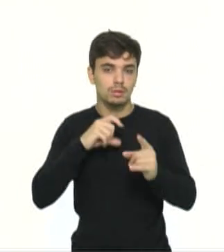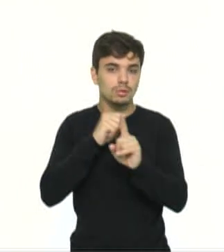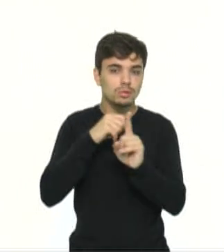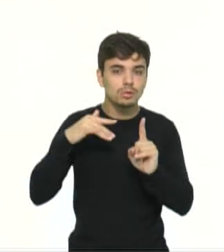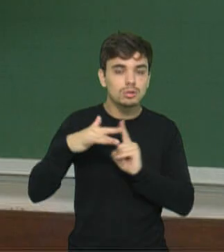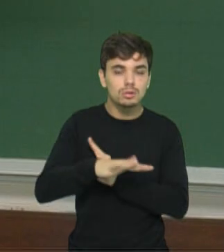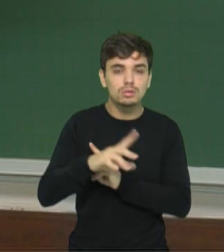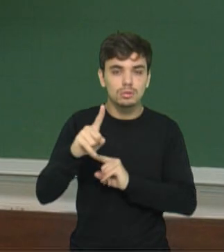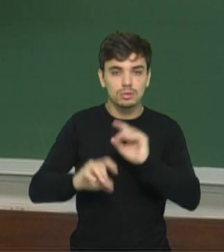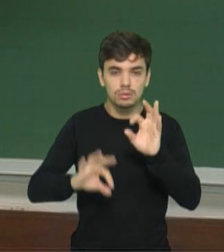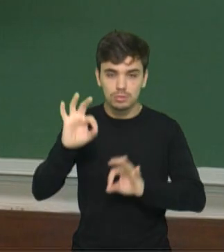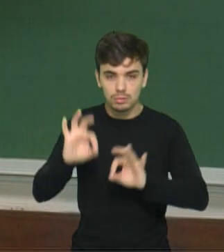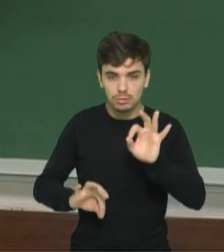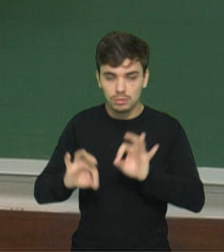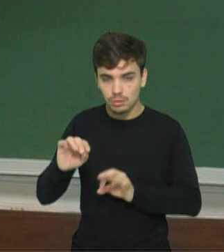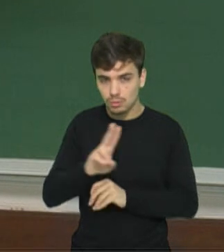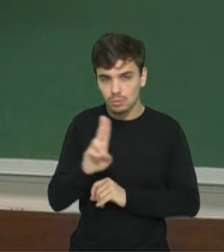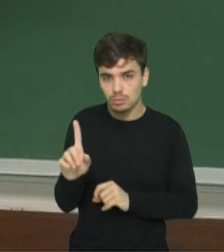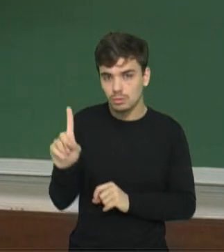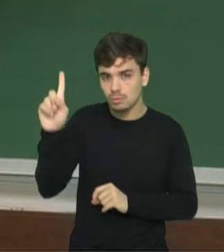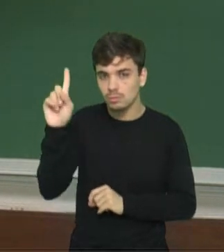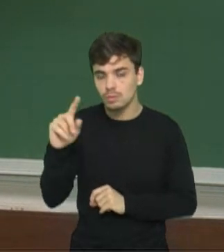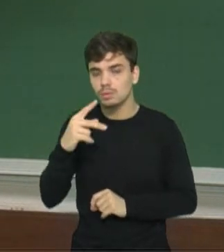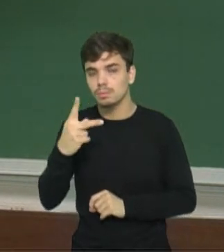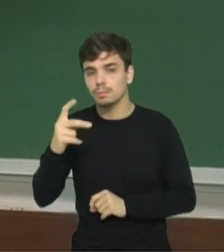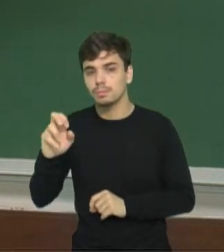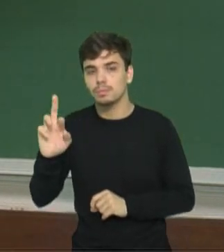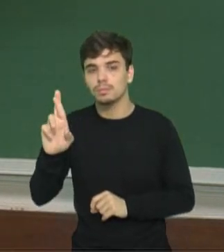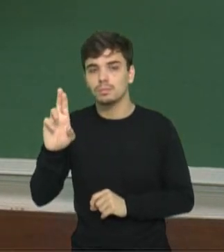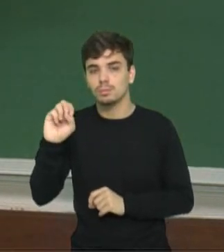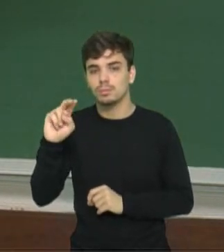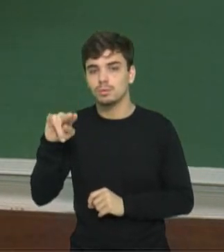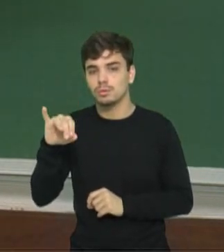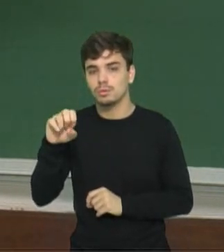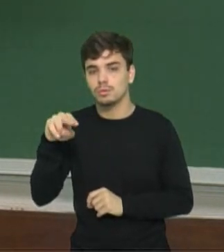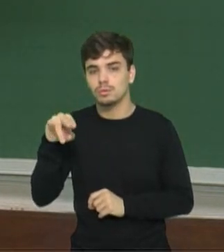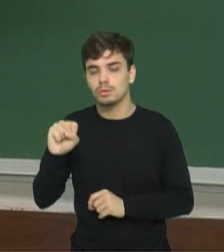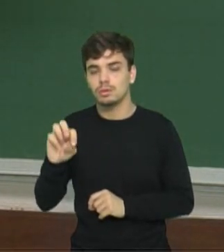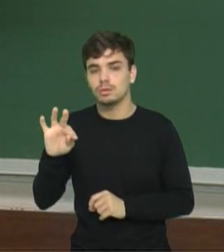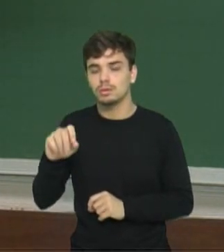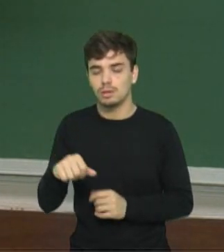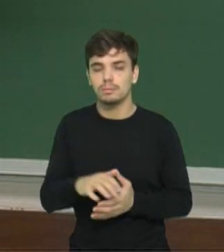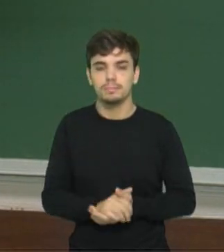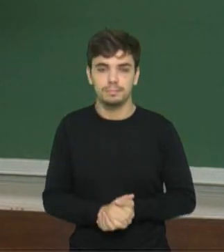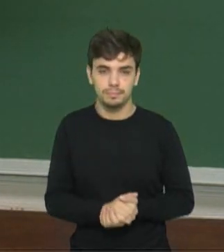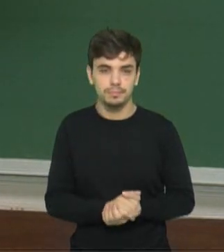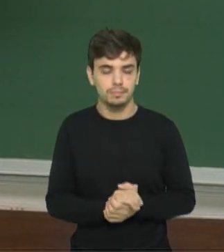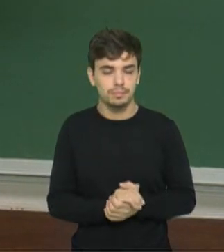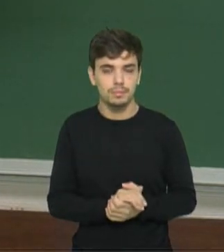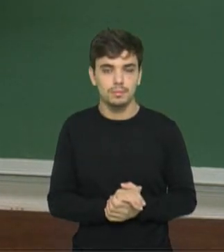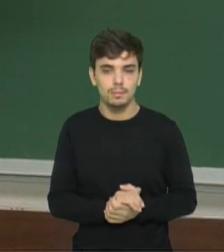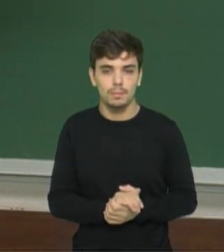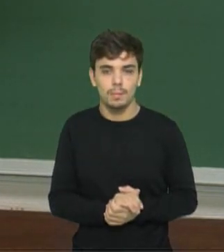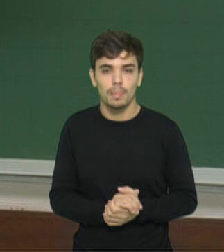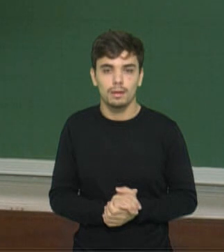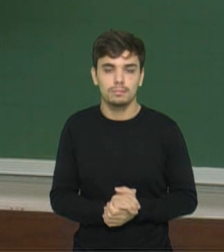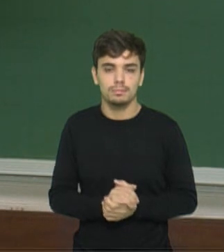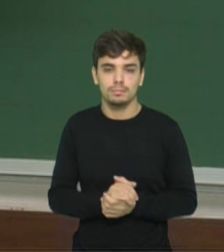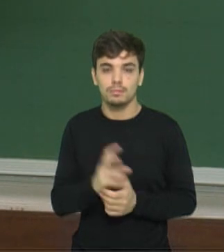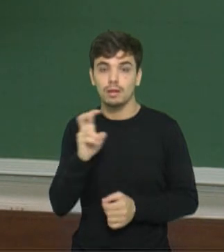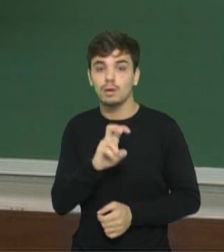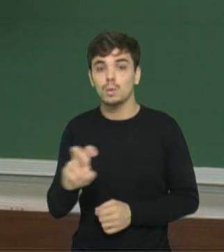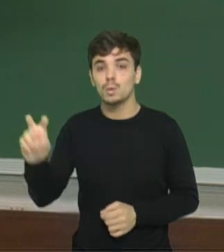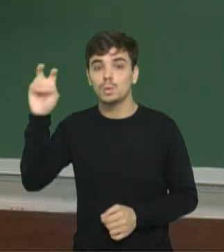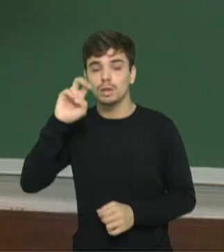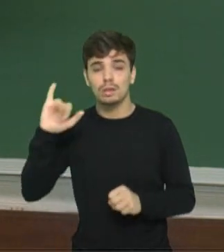por Juan Domingo Perón, um partido chamado de peronista, né? Os políticos que faziam parte desse partido eram os peronistas. O quinto golpe